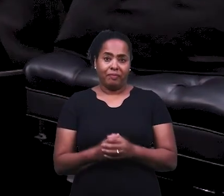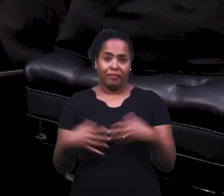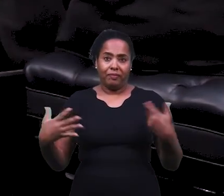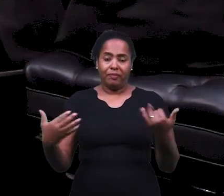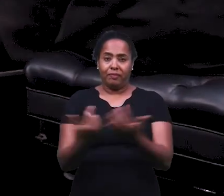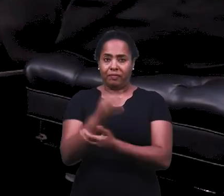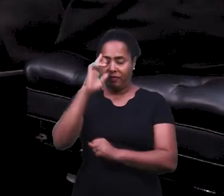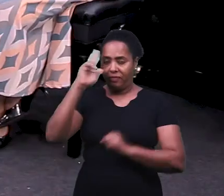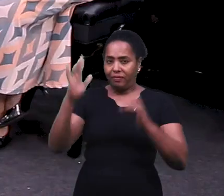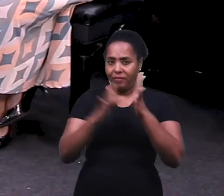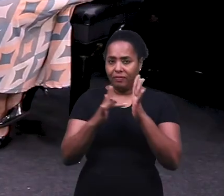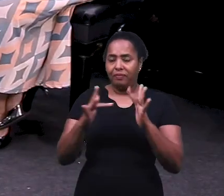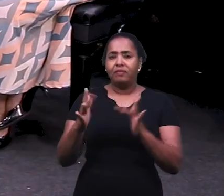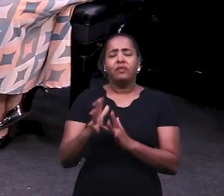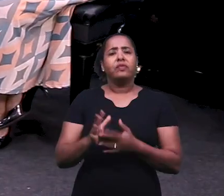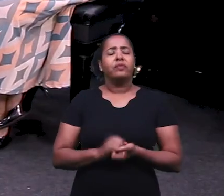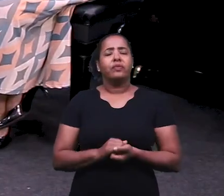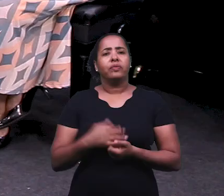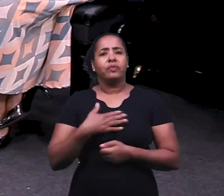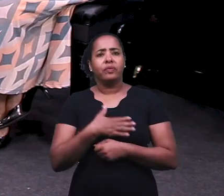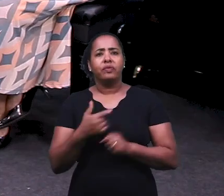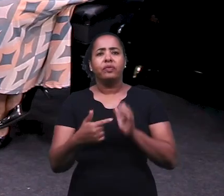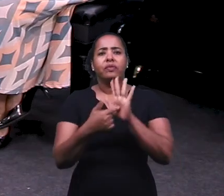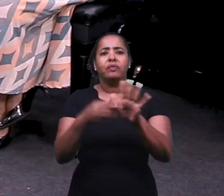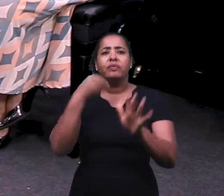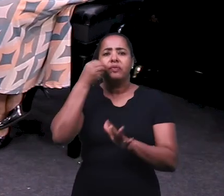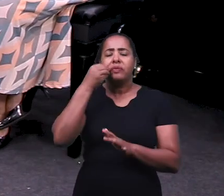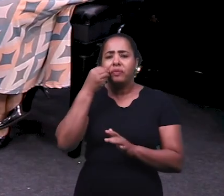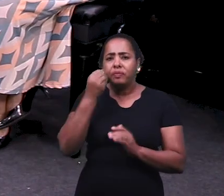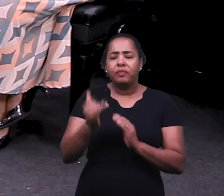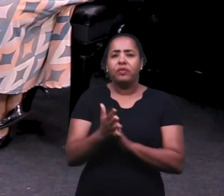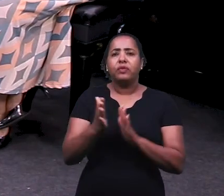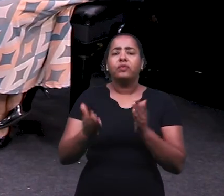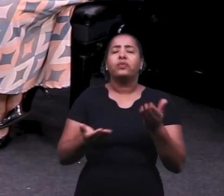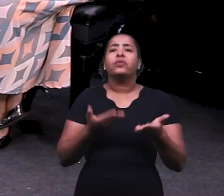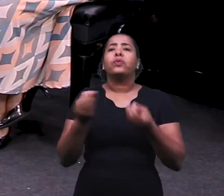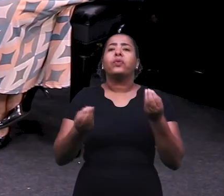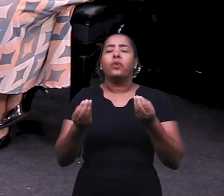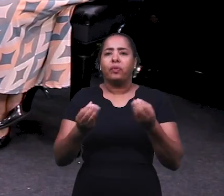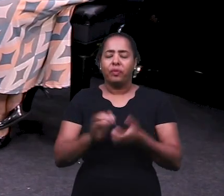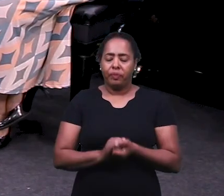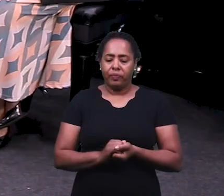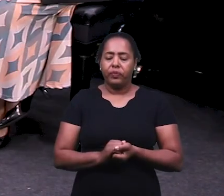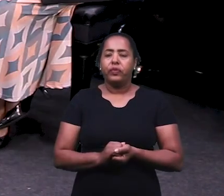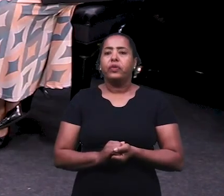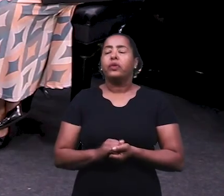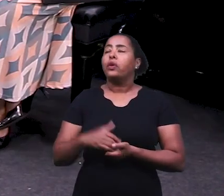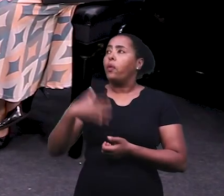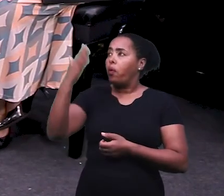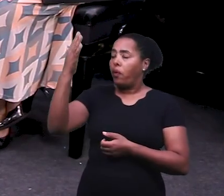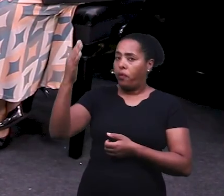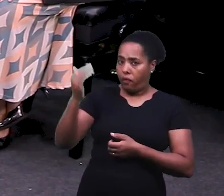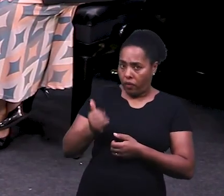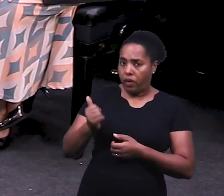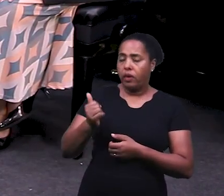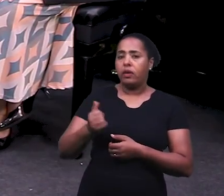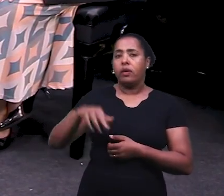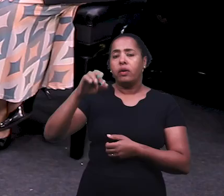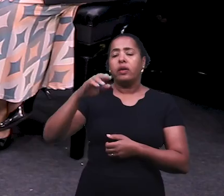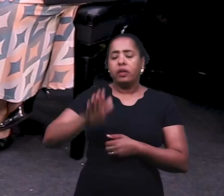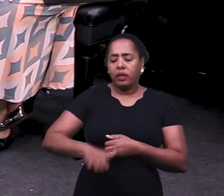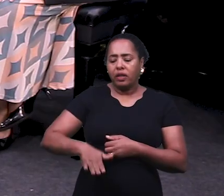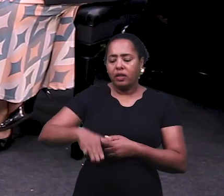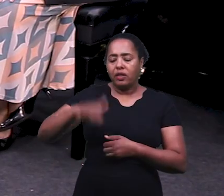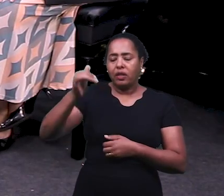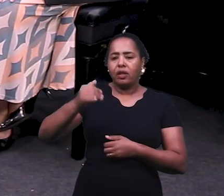deu. Glória a Jesus. Eu queria que vocês falassem sobre a experiência desse louvor. Como é que foi? O Ó Venha, o Senhor,